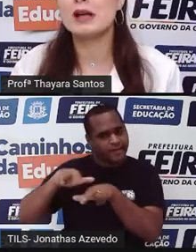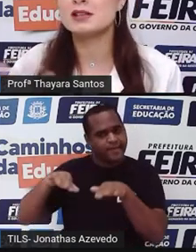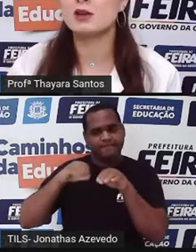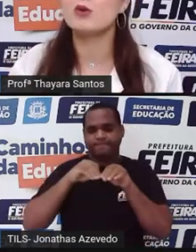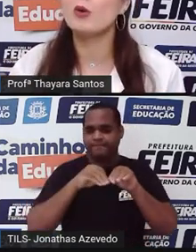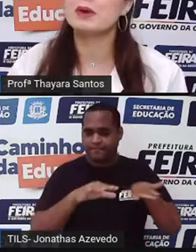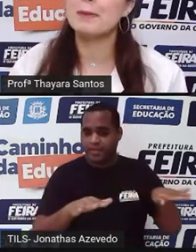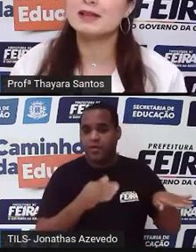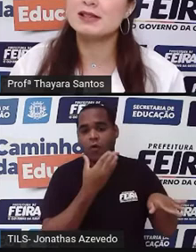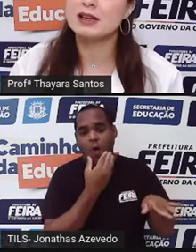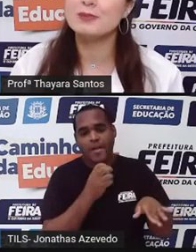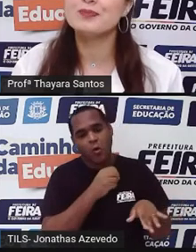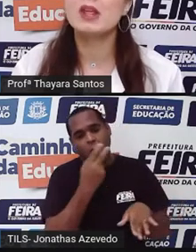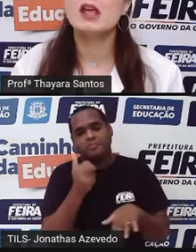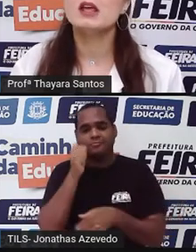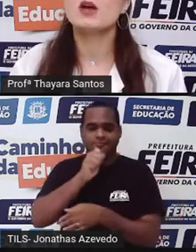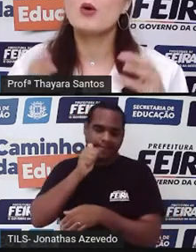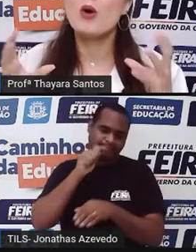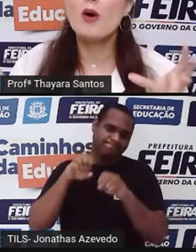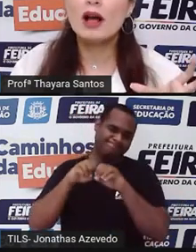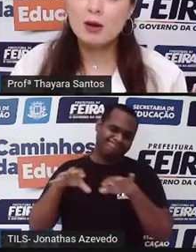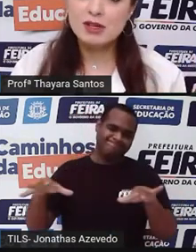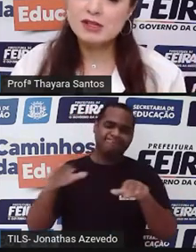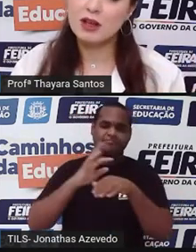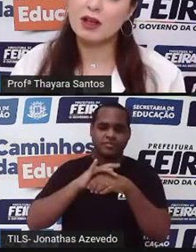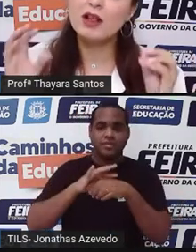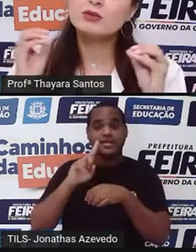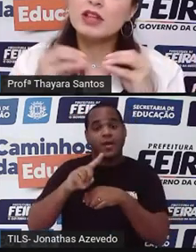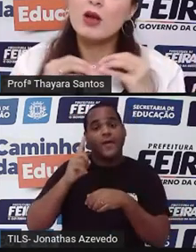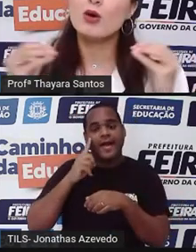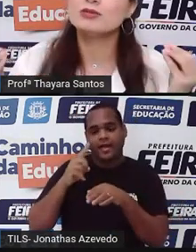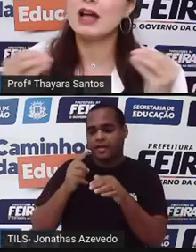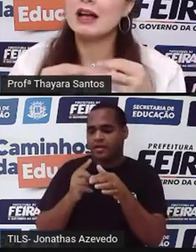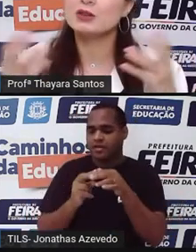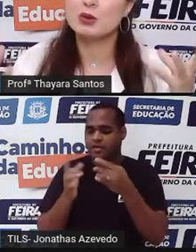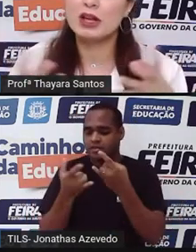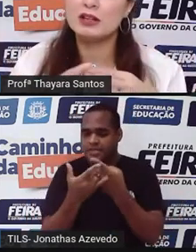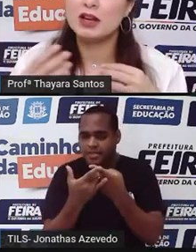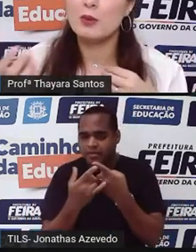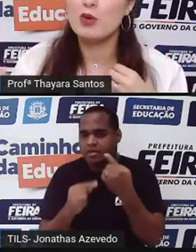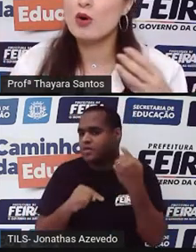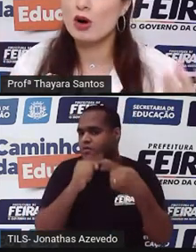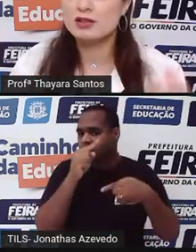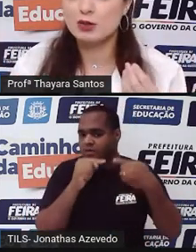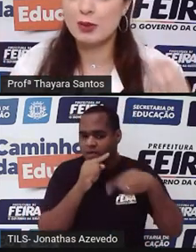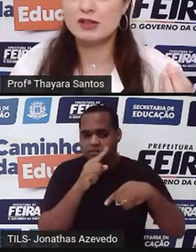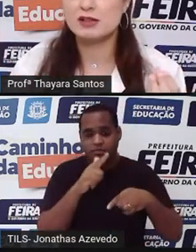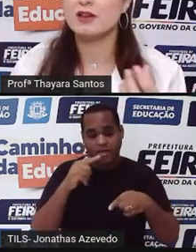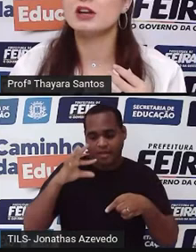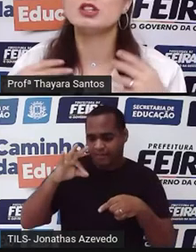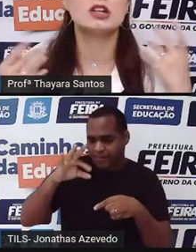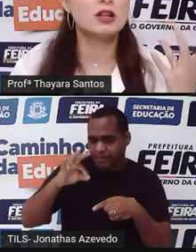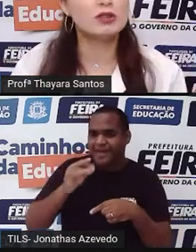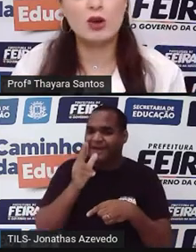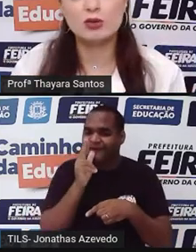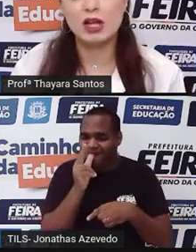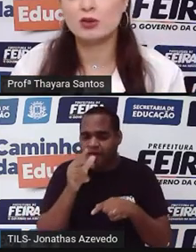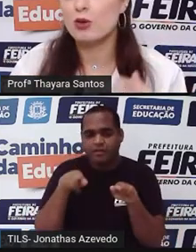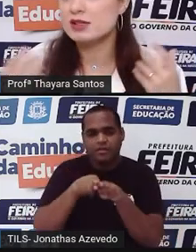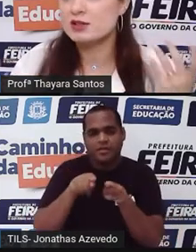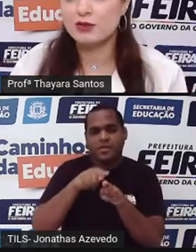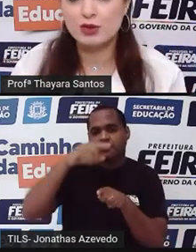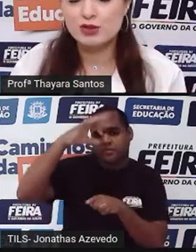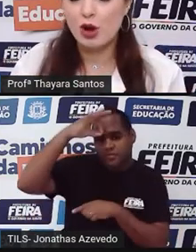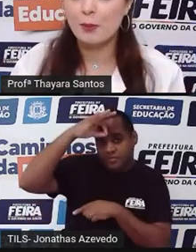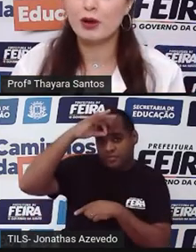transmitidos para o parceiro ou parceira então com a camisinha não tem contato entre a mucosa do pênis da vagina não